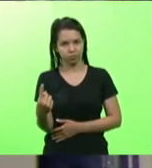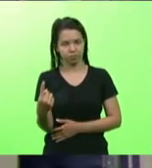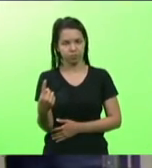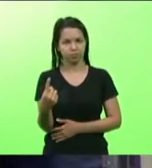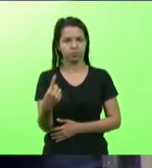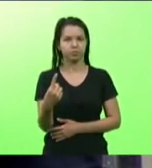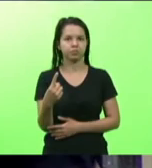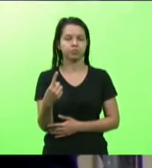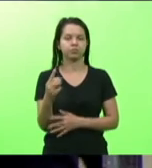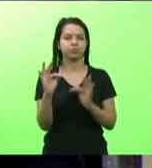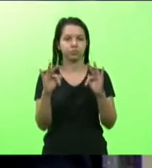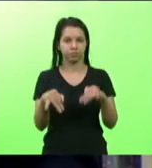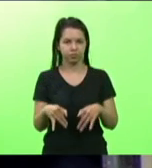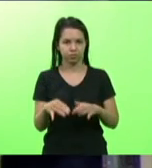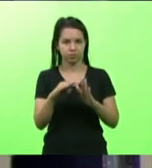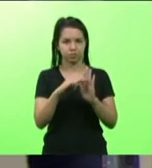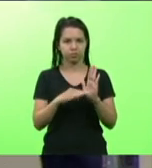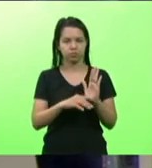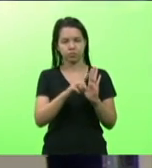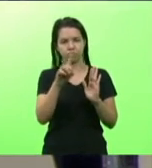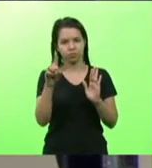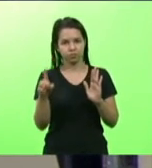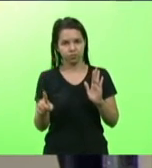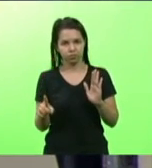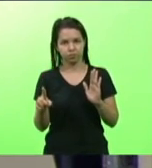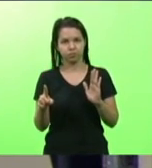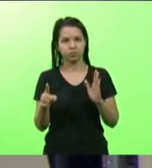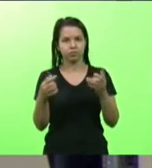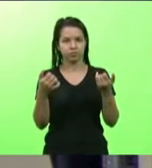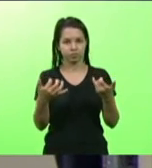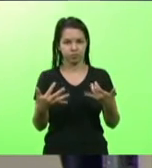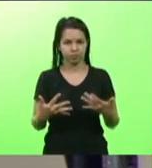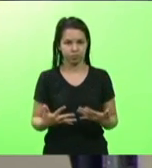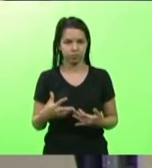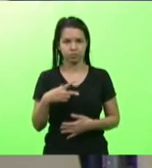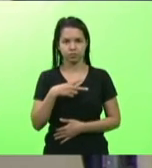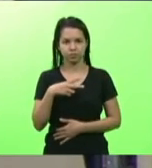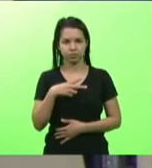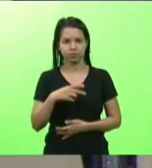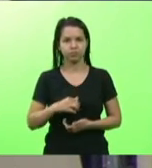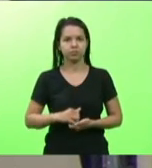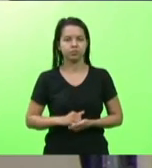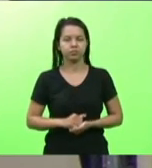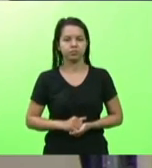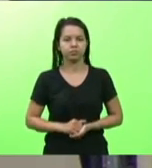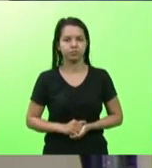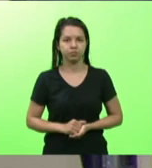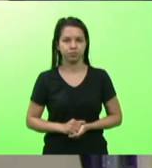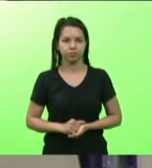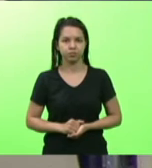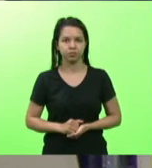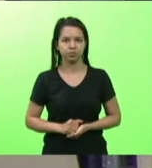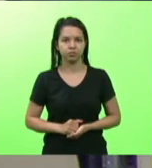o fim da Ordem do dia passamos as explicações pessoais